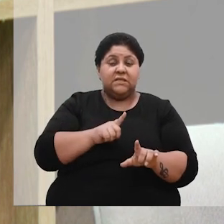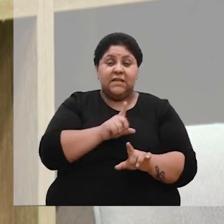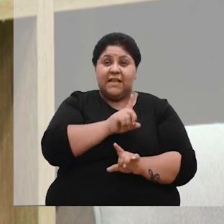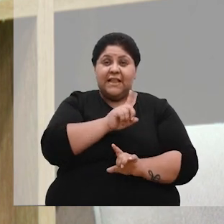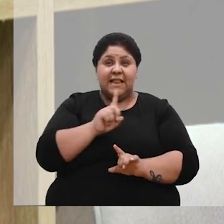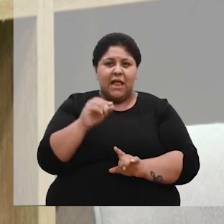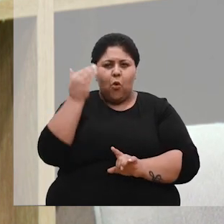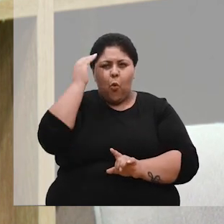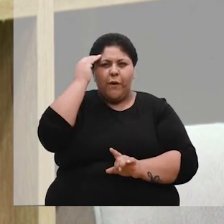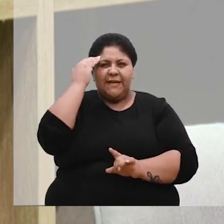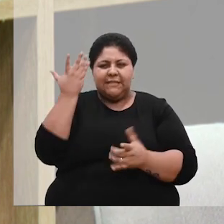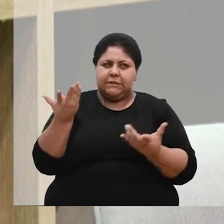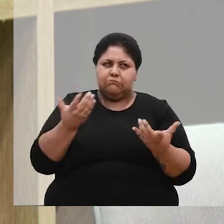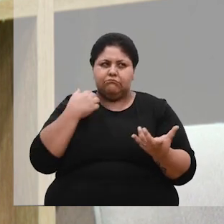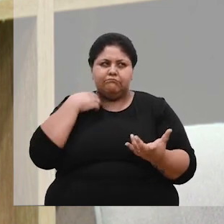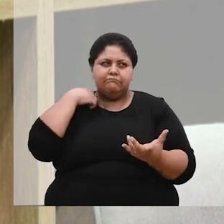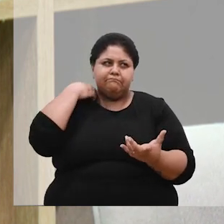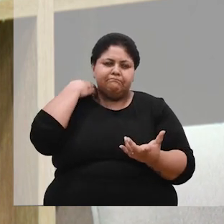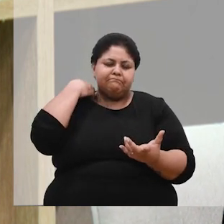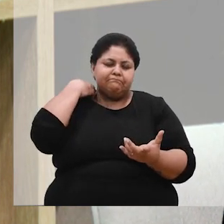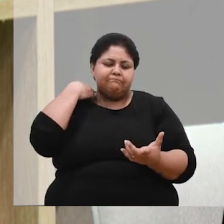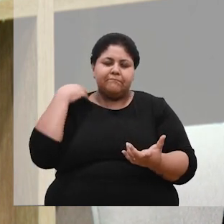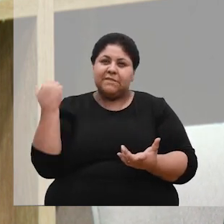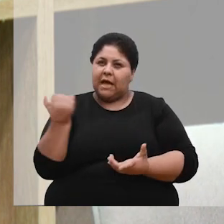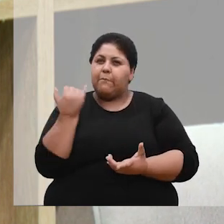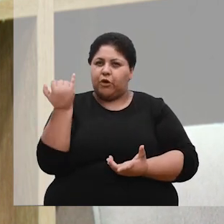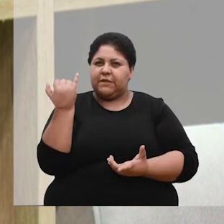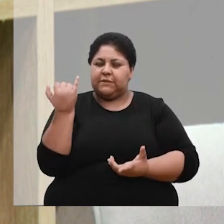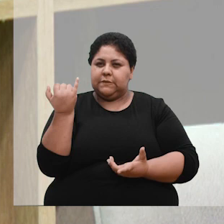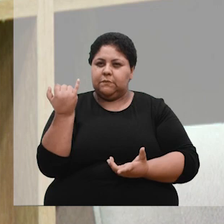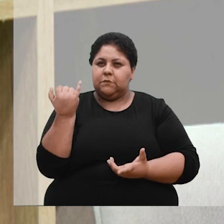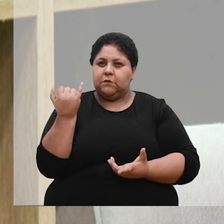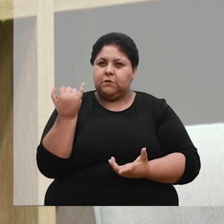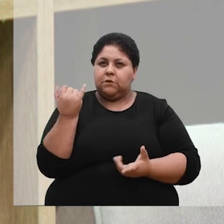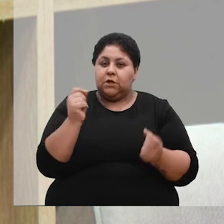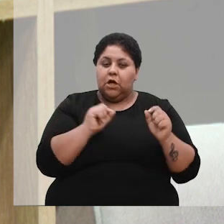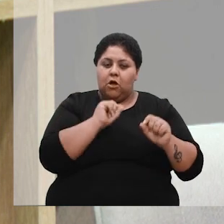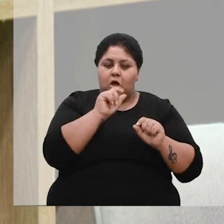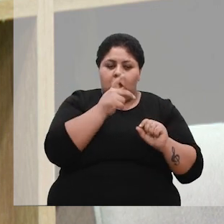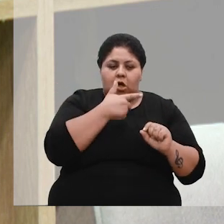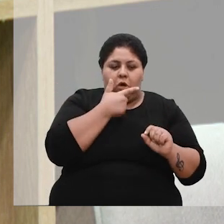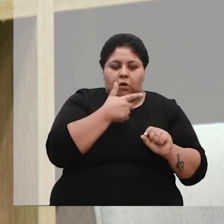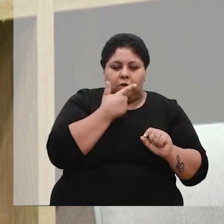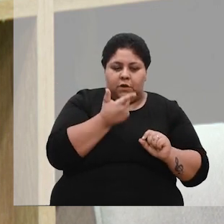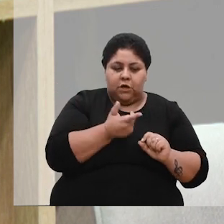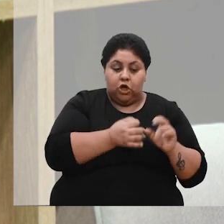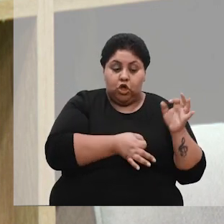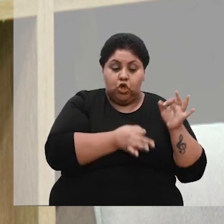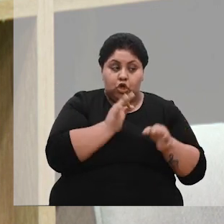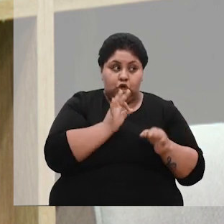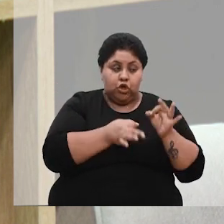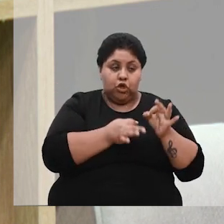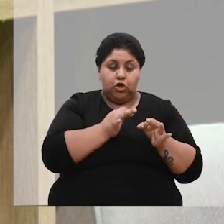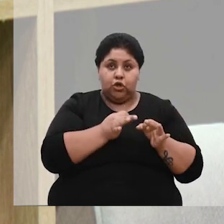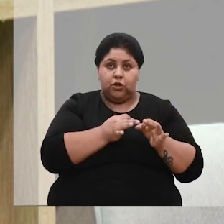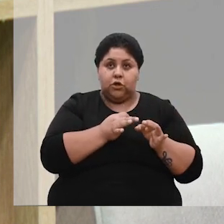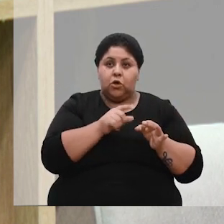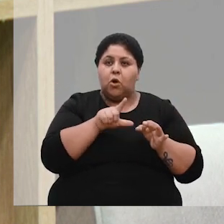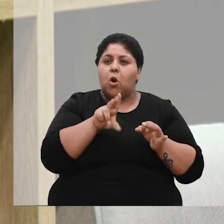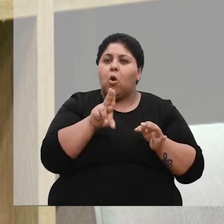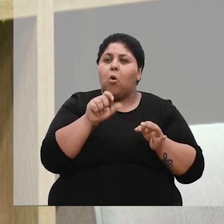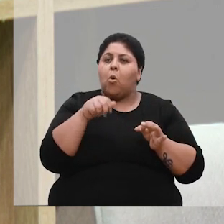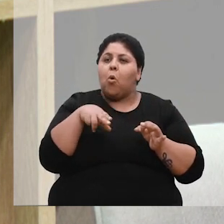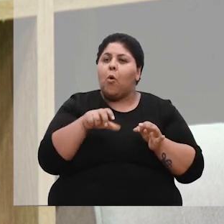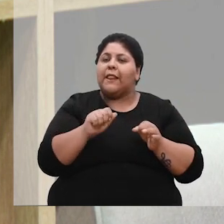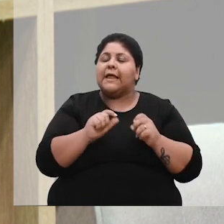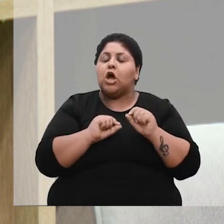tem muitas que ainda não entenderam, talvez, a real importância disso. E aí, falando